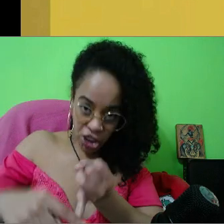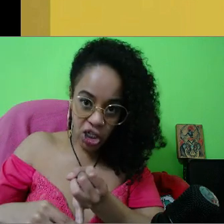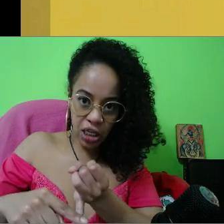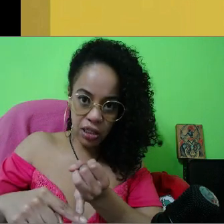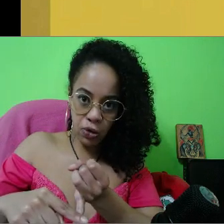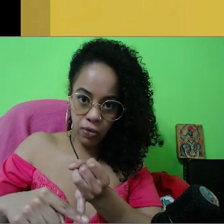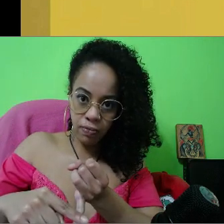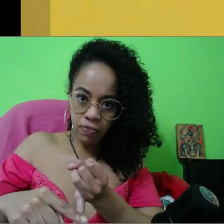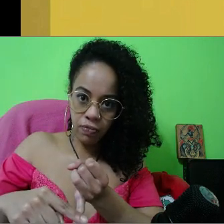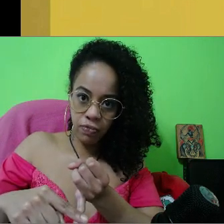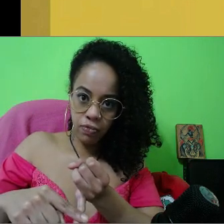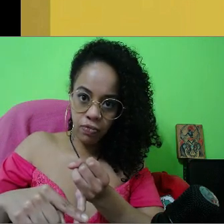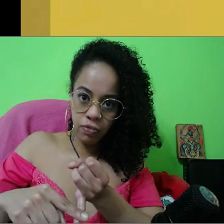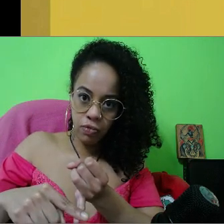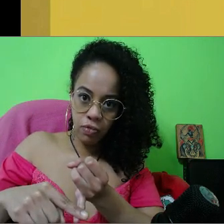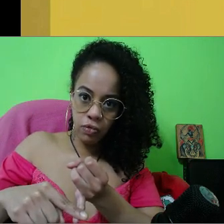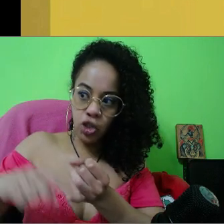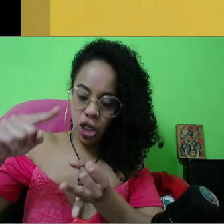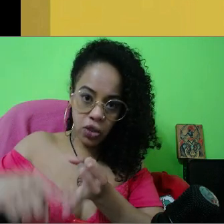machismo